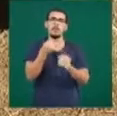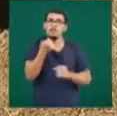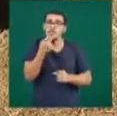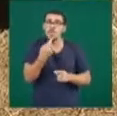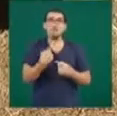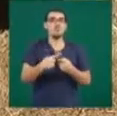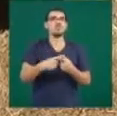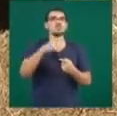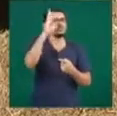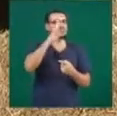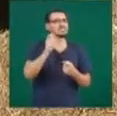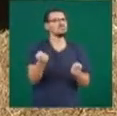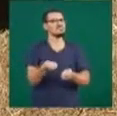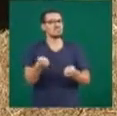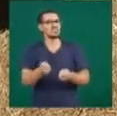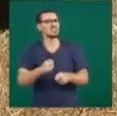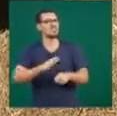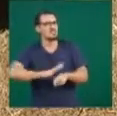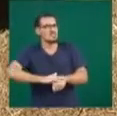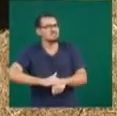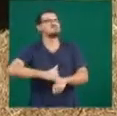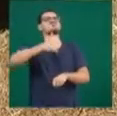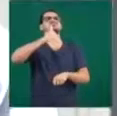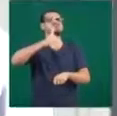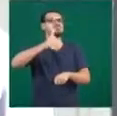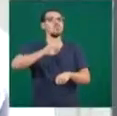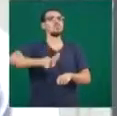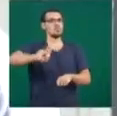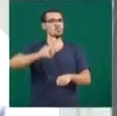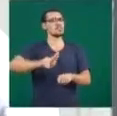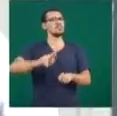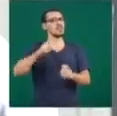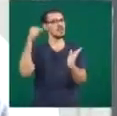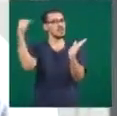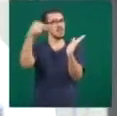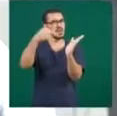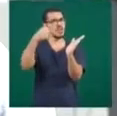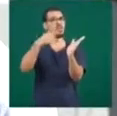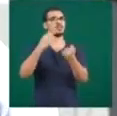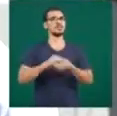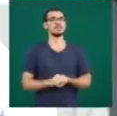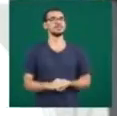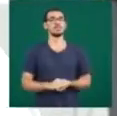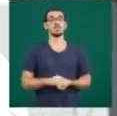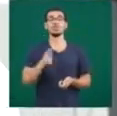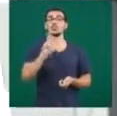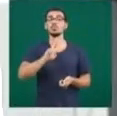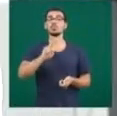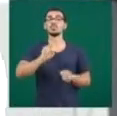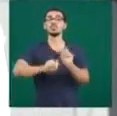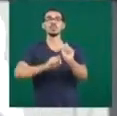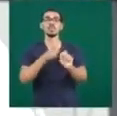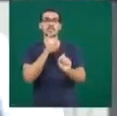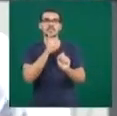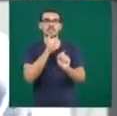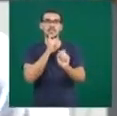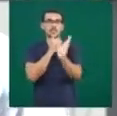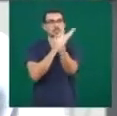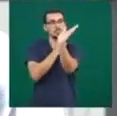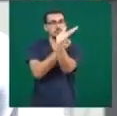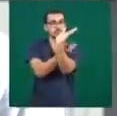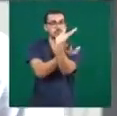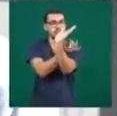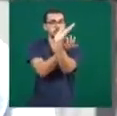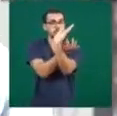ao potencial do país e à quantidade de famílias. A gente utiliza um sistema de arrefecimento por trás da placa de